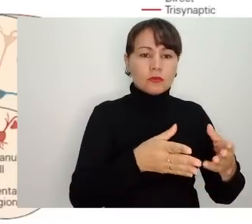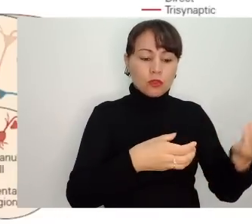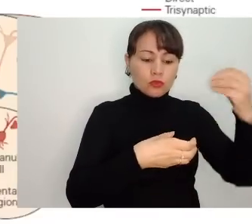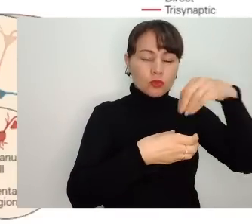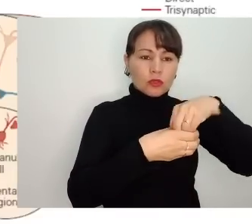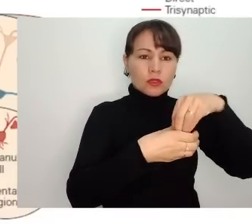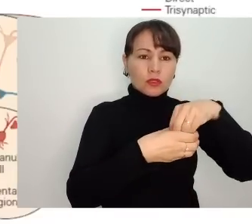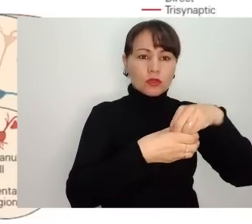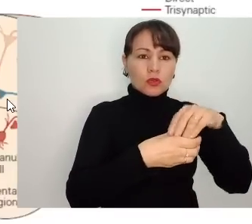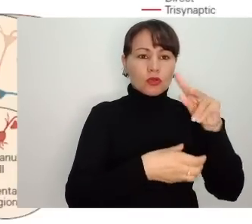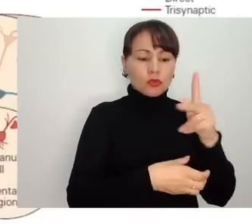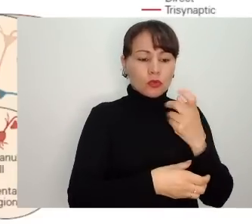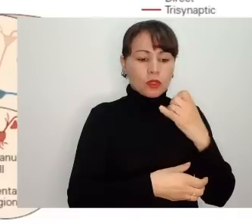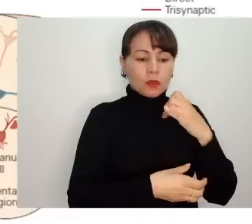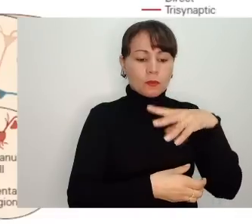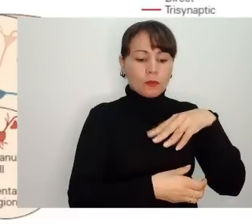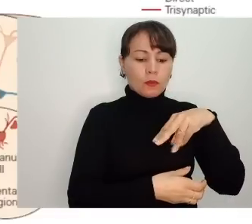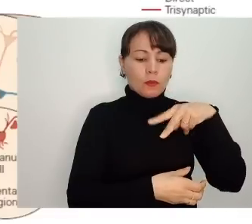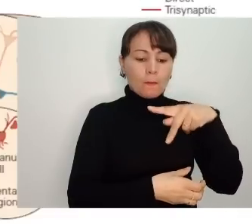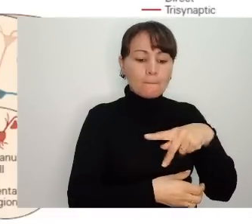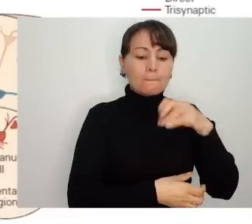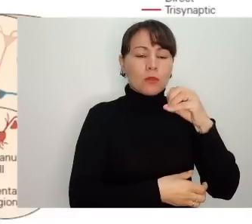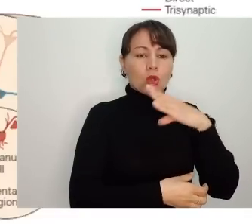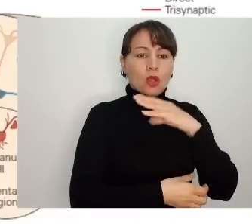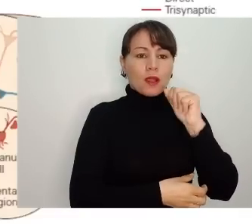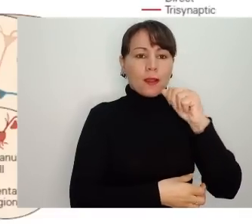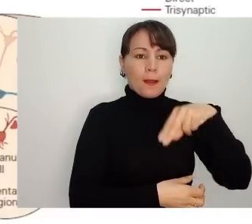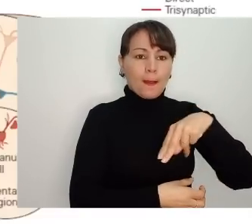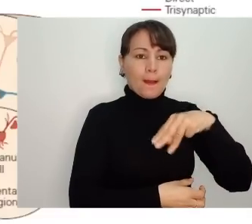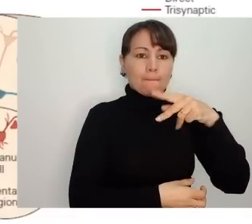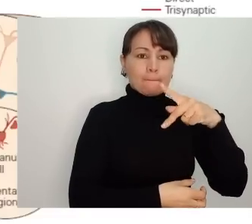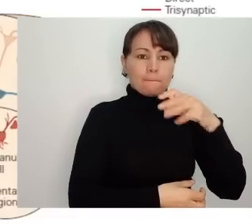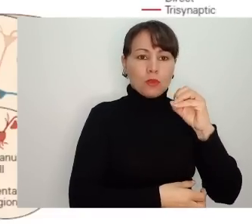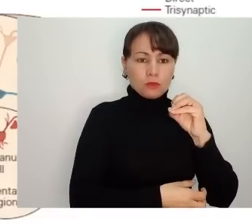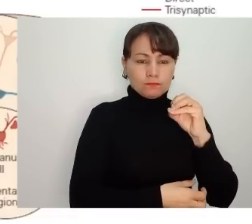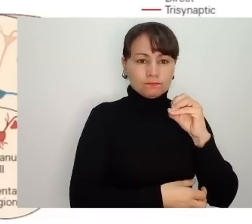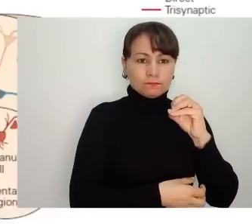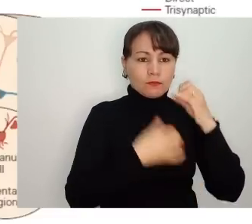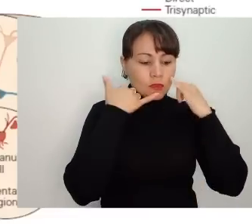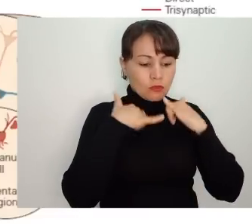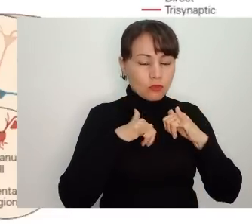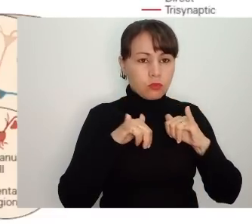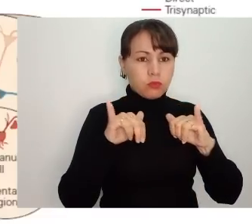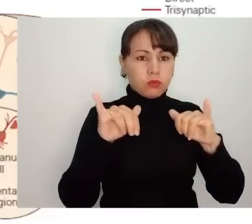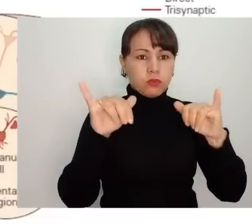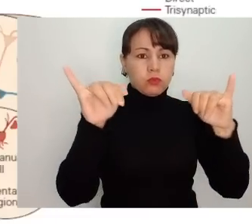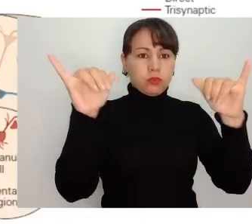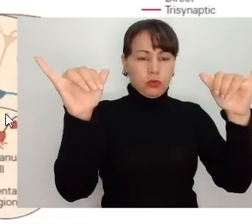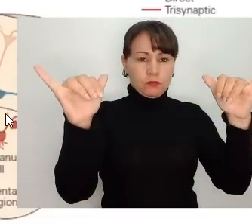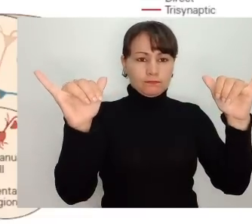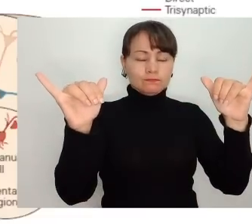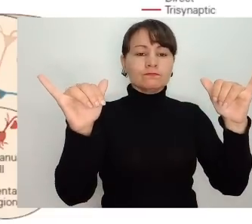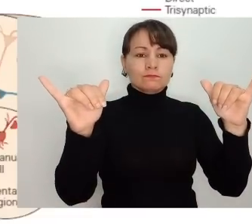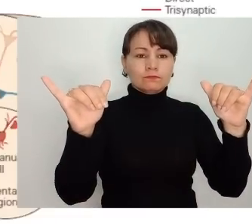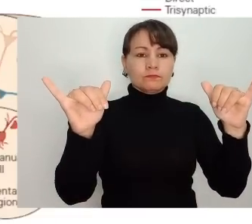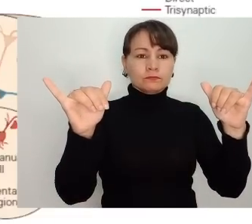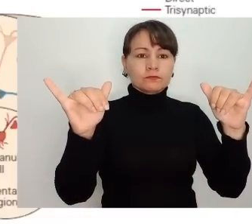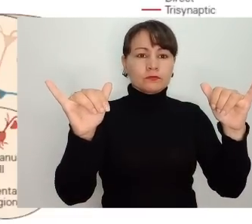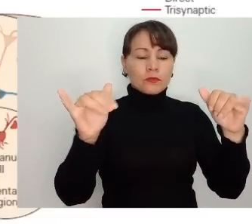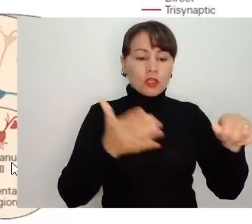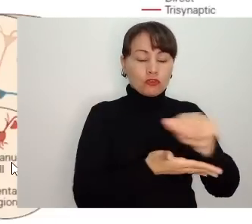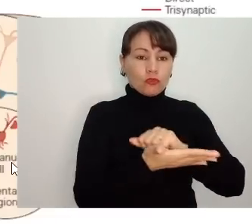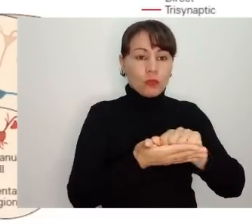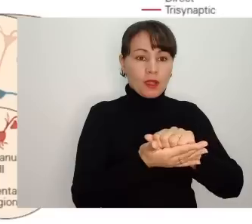no interior do hipocampo, totalmente via transmissão de